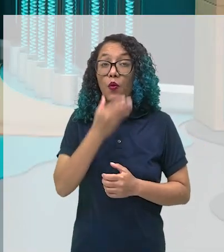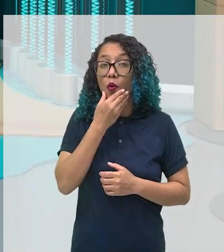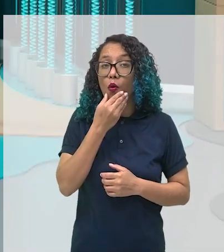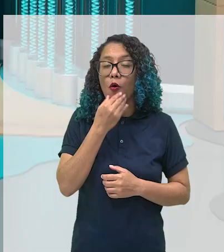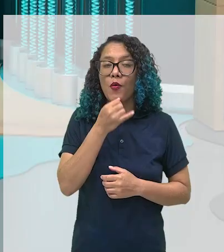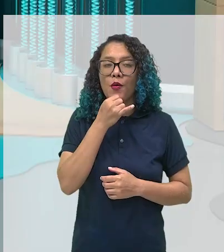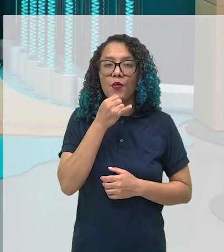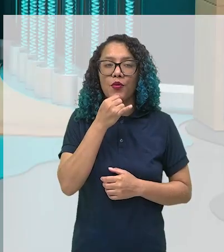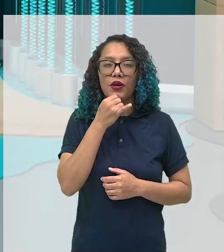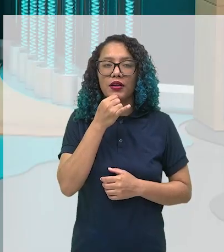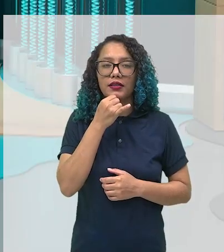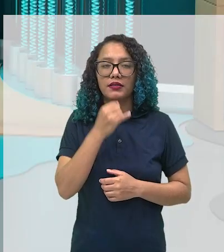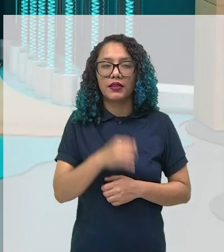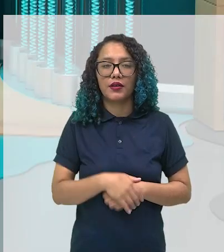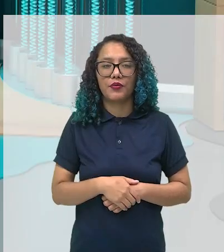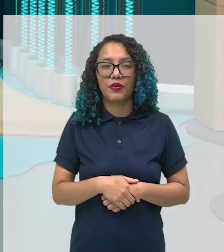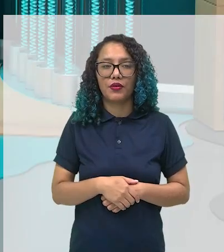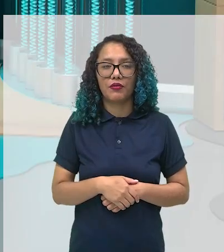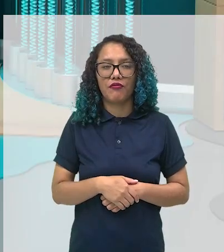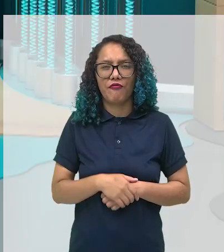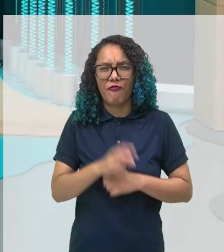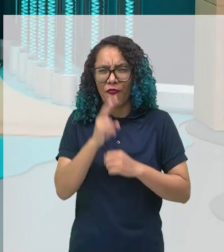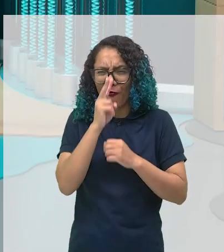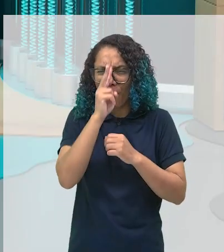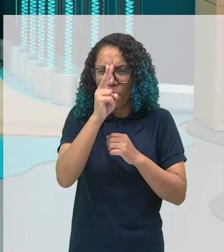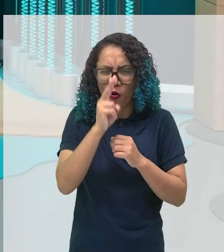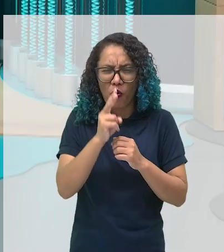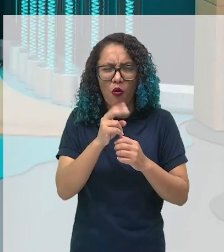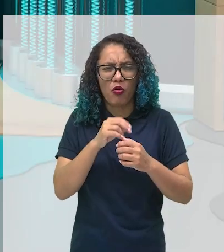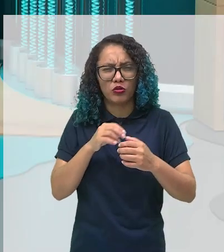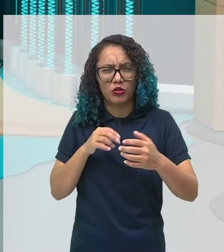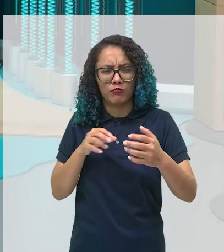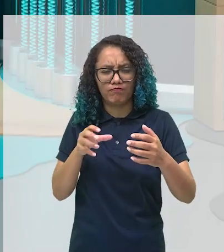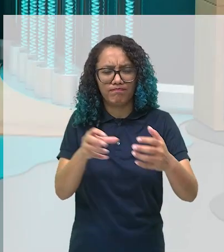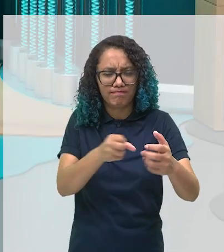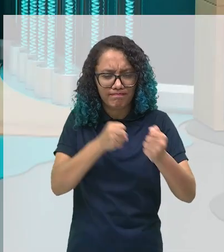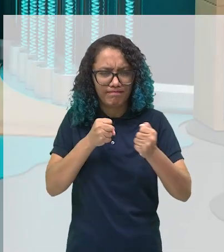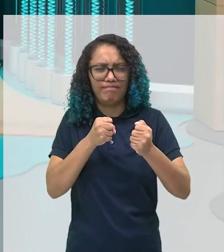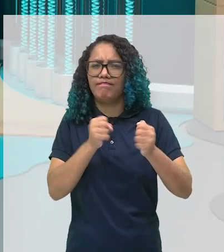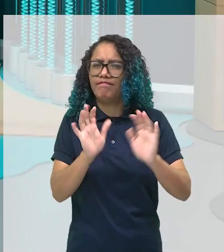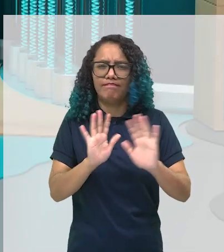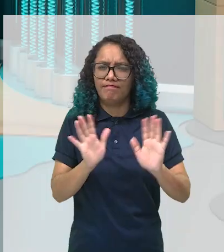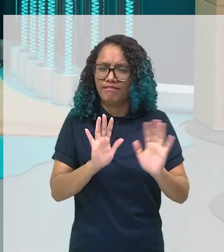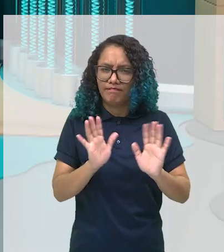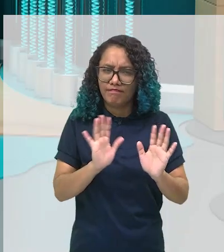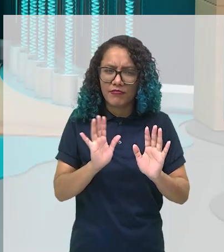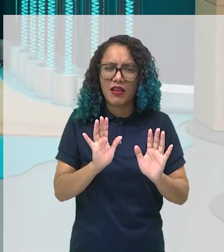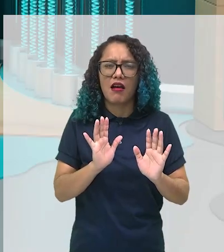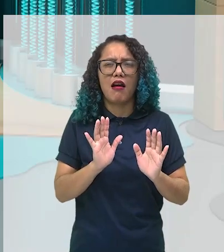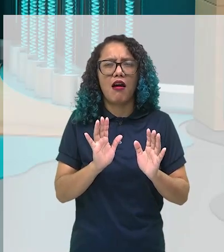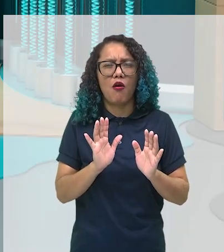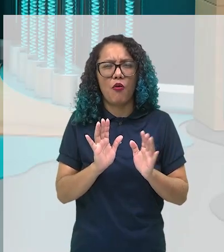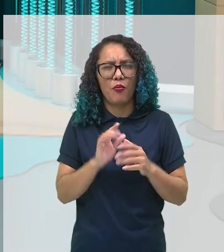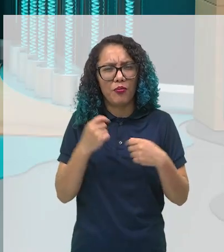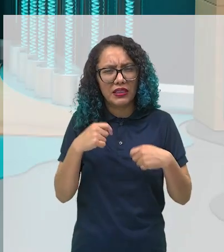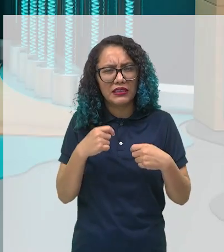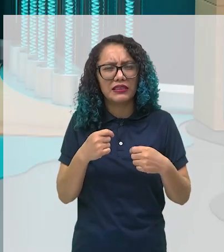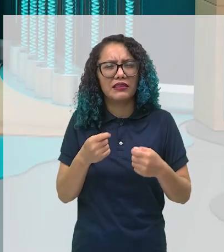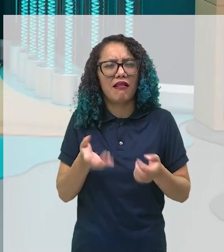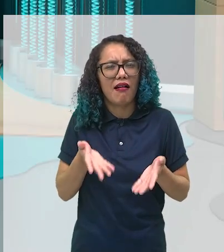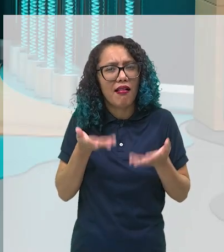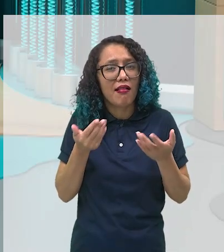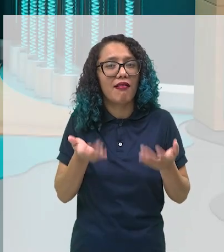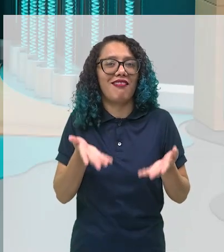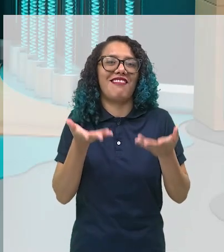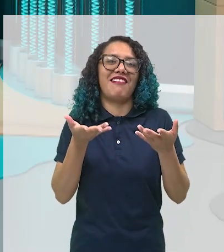também fazer com força, né? Não pode puxar com força, não é grosseria, é